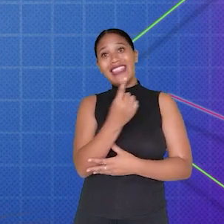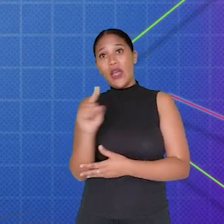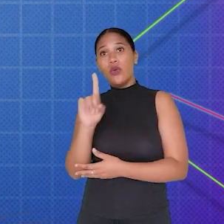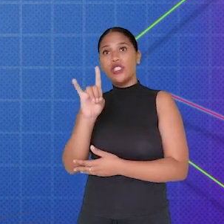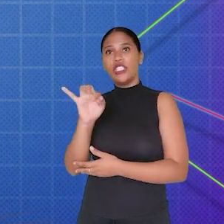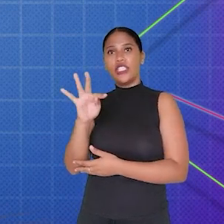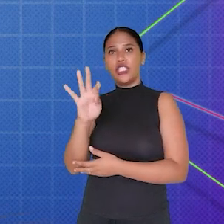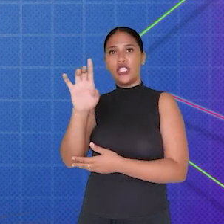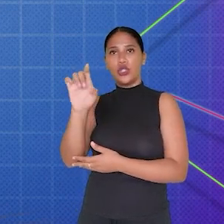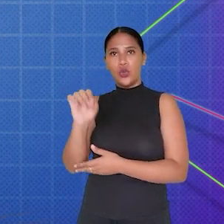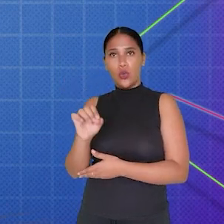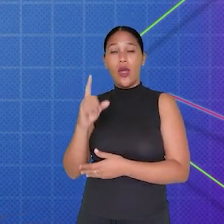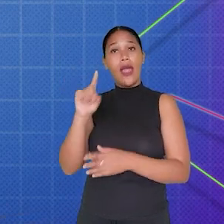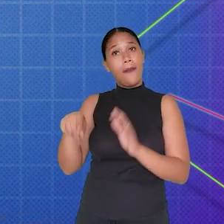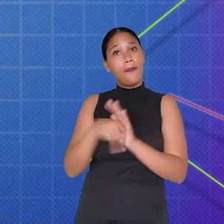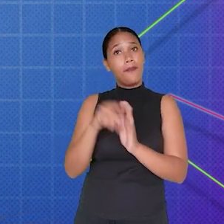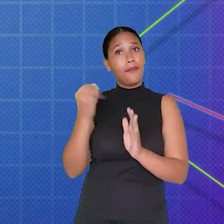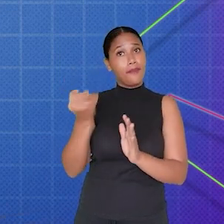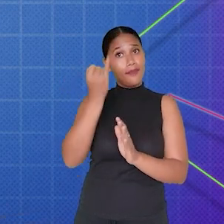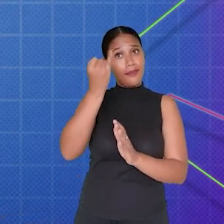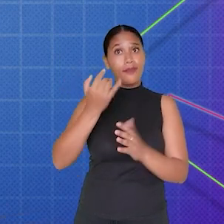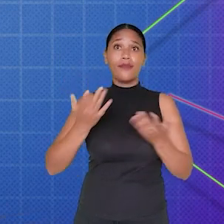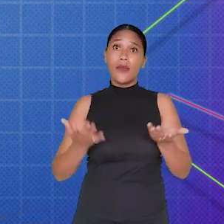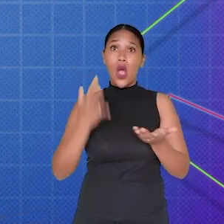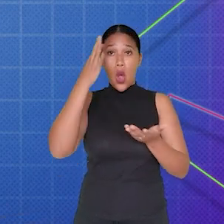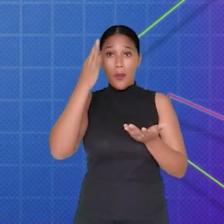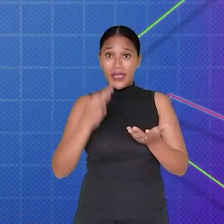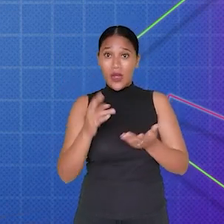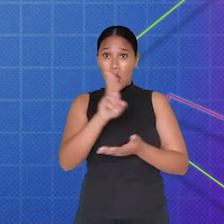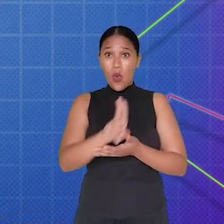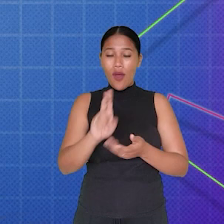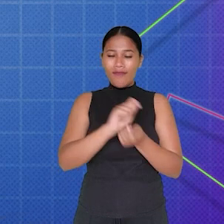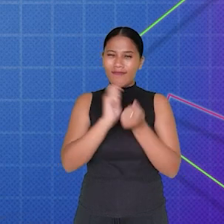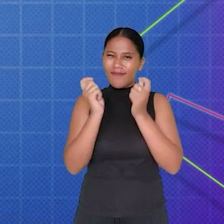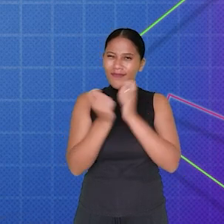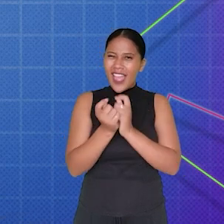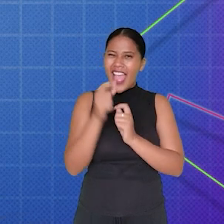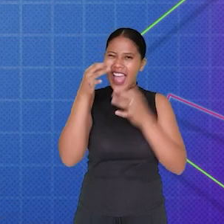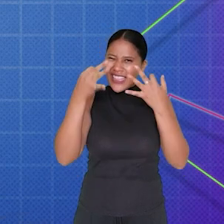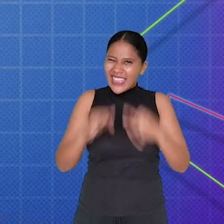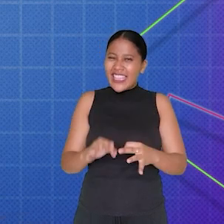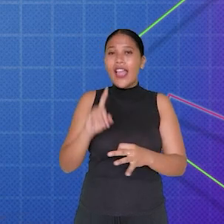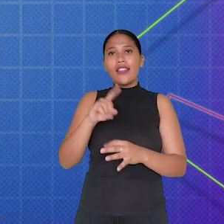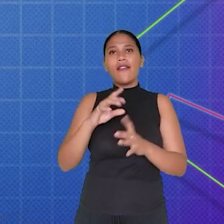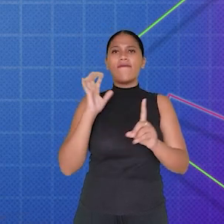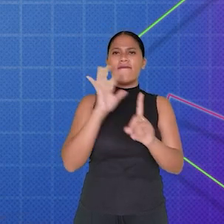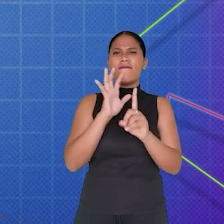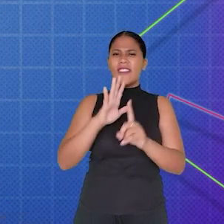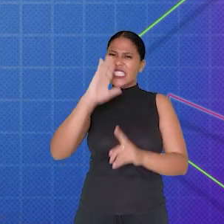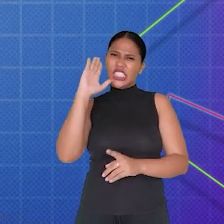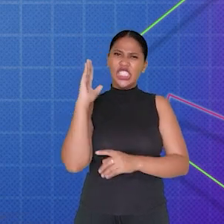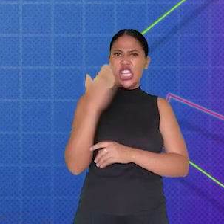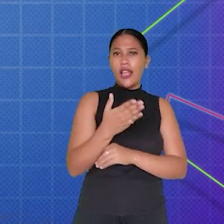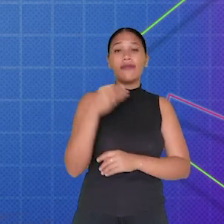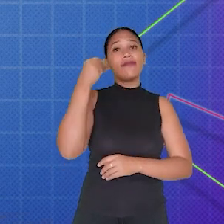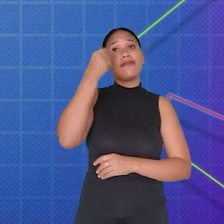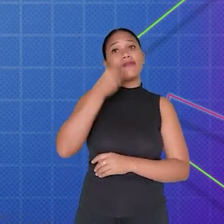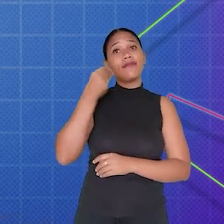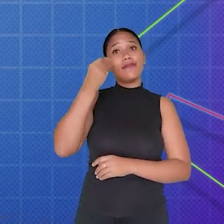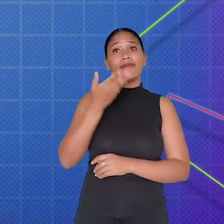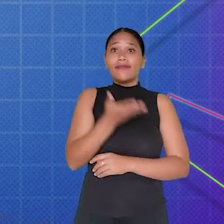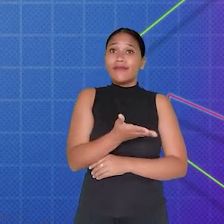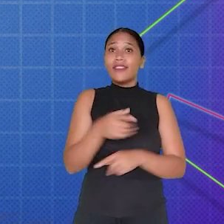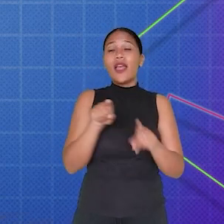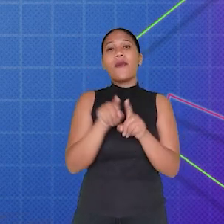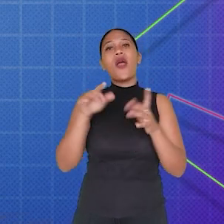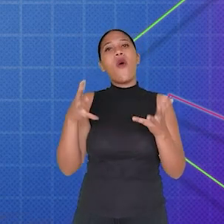partes importantes na criação de jogos e mídias interativas. A compreensão e uso adequado desses elementos pode afetar diretamente